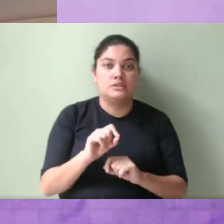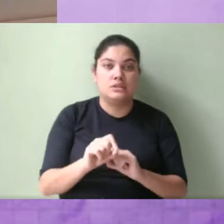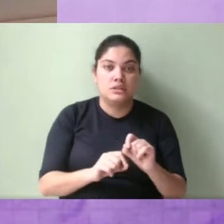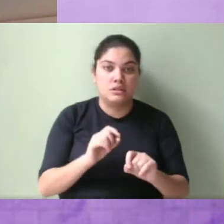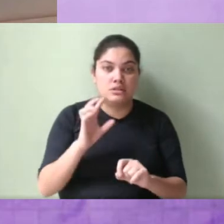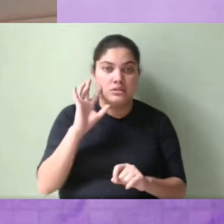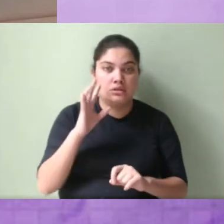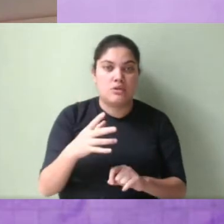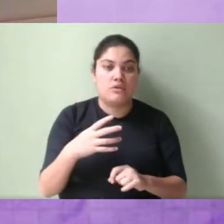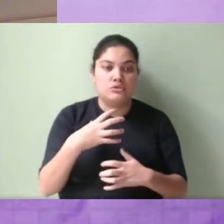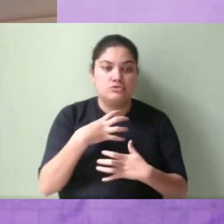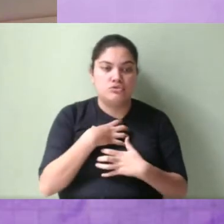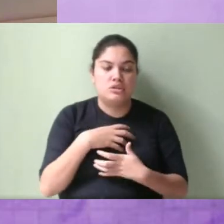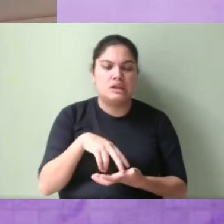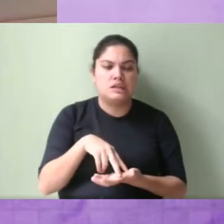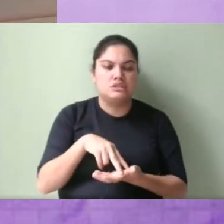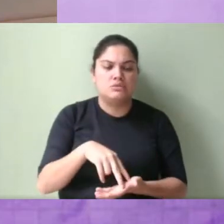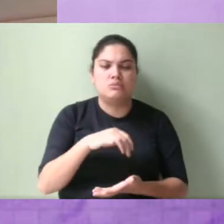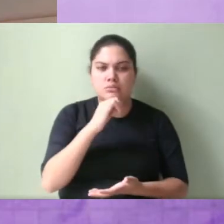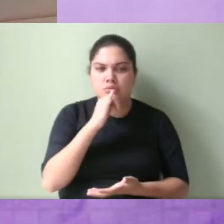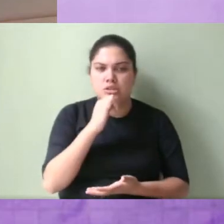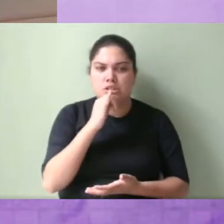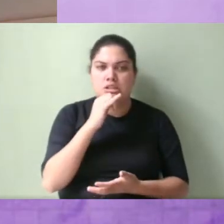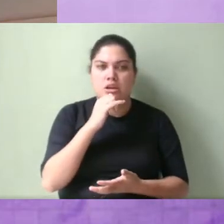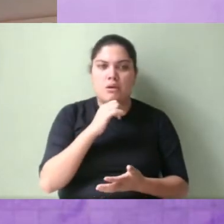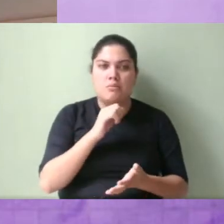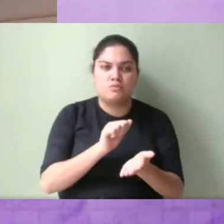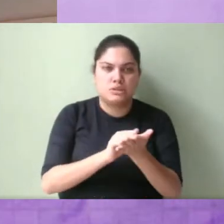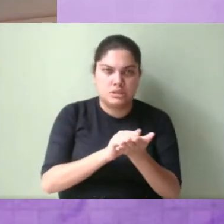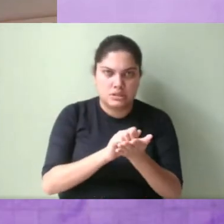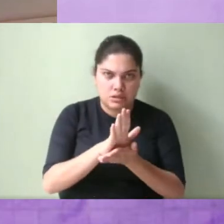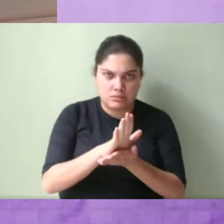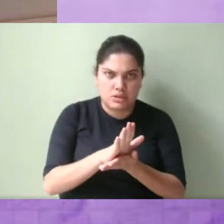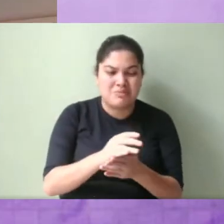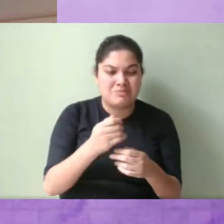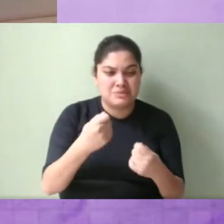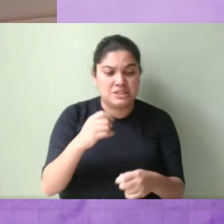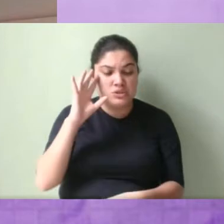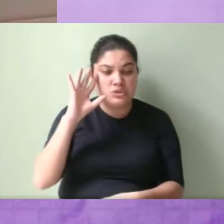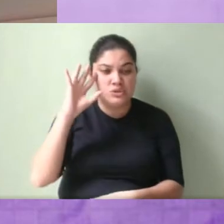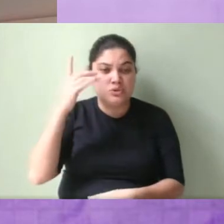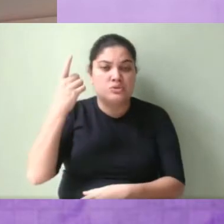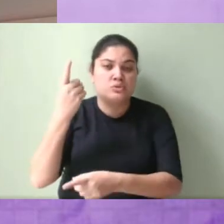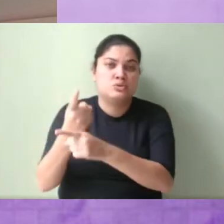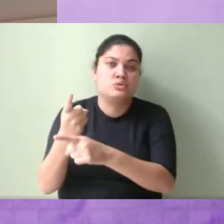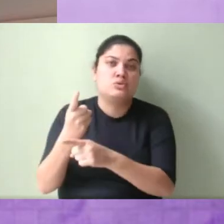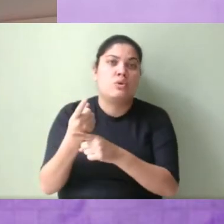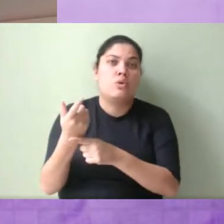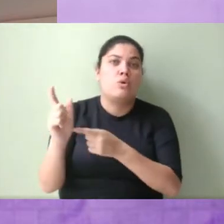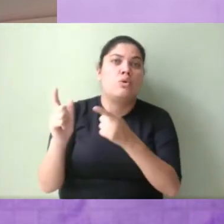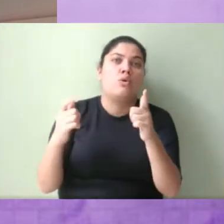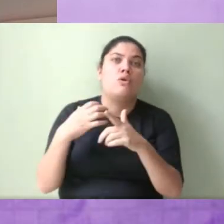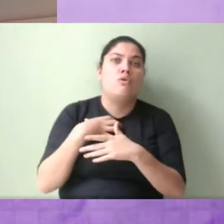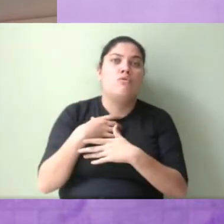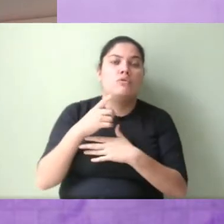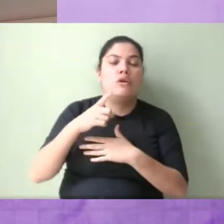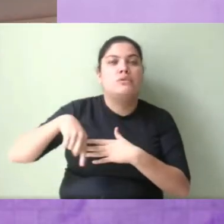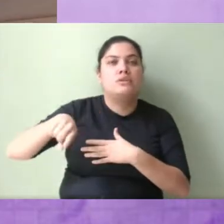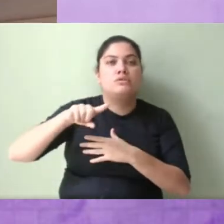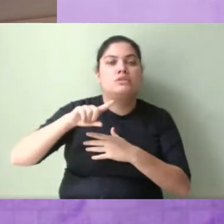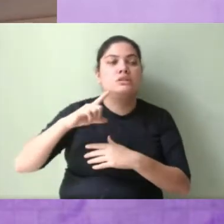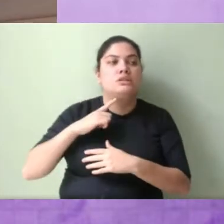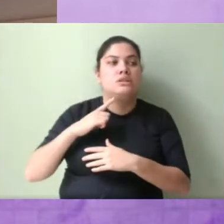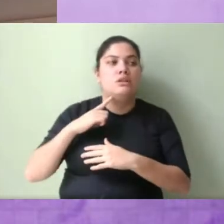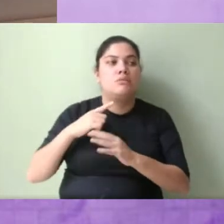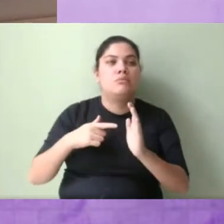questões. Isso seria o ideal. Se a gente não consegue fazer valer de um jeito tão ativo quanto,